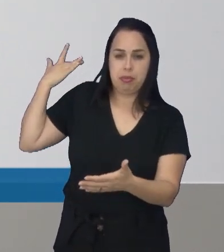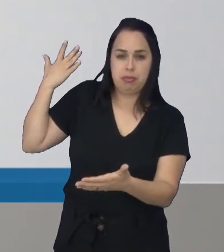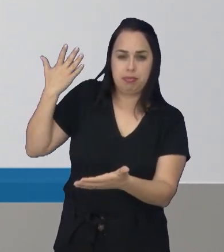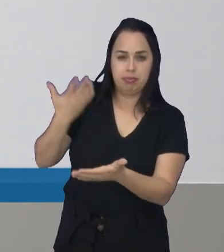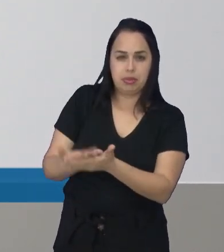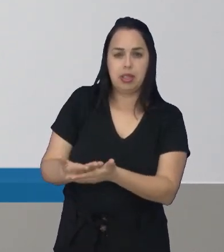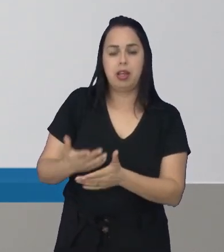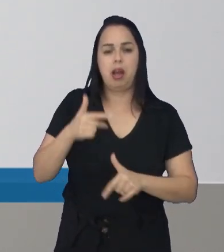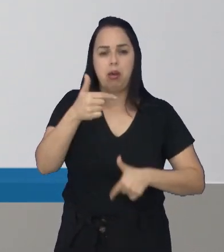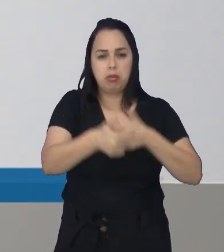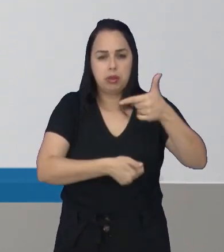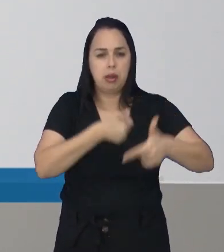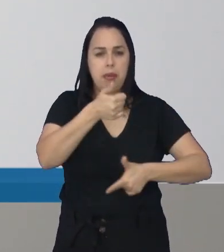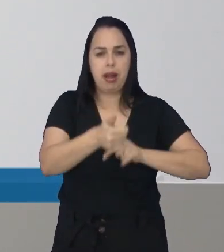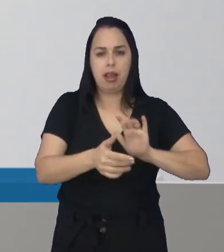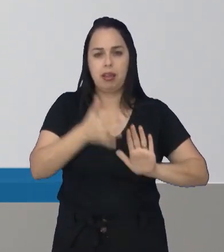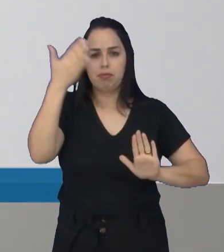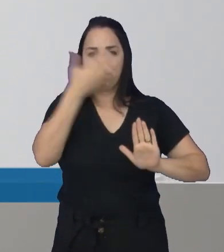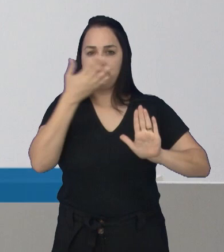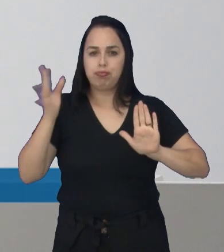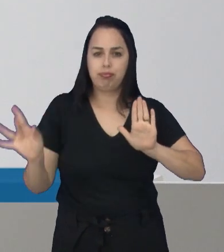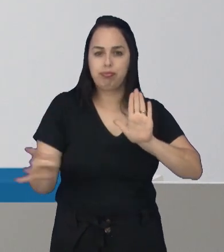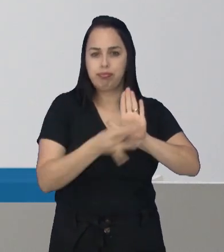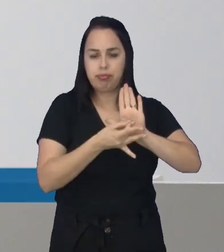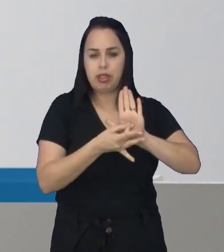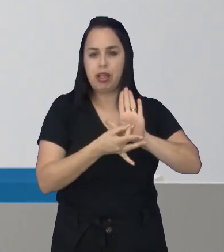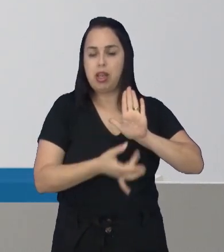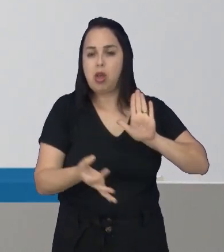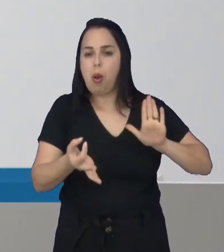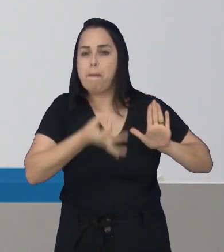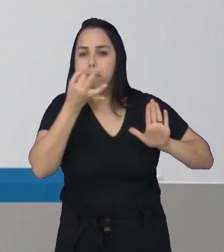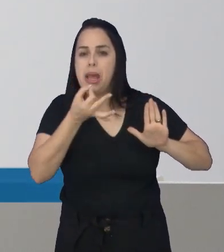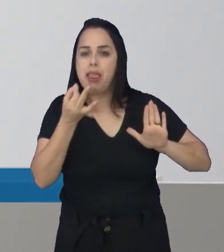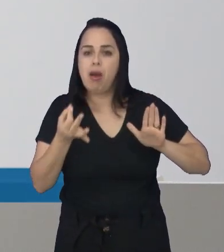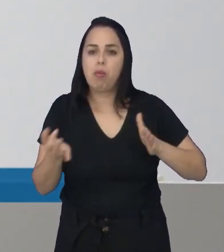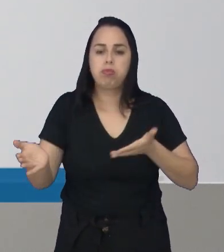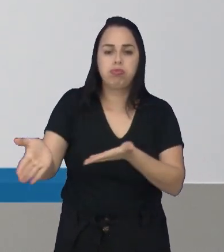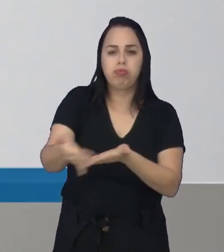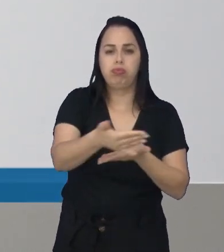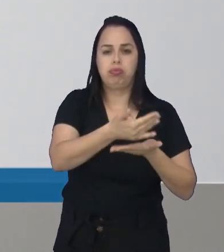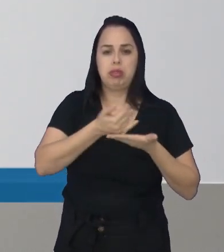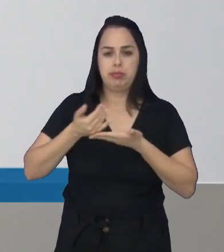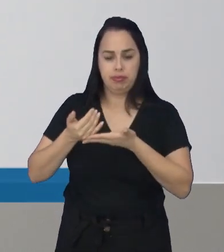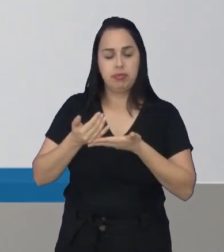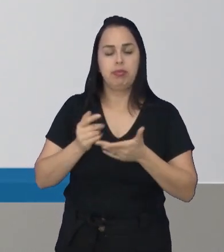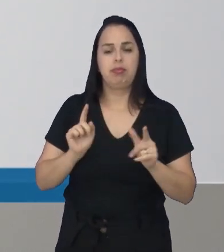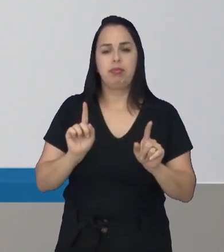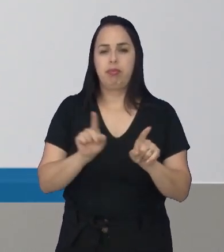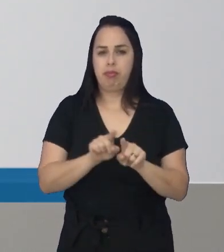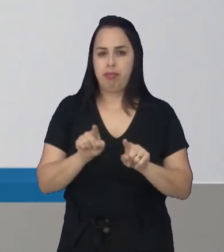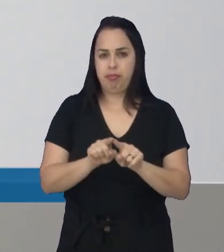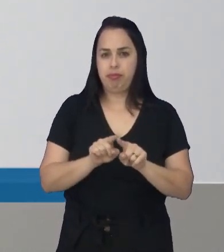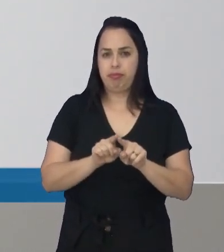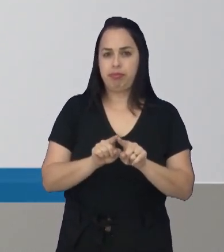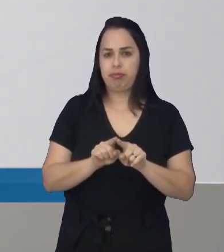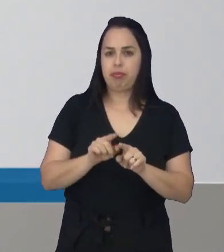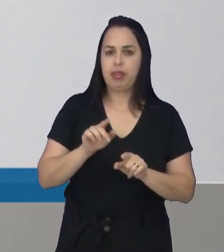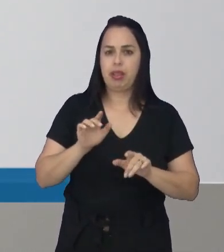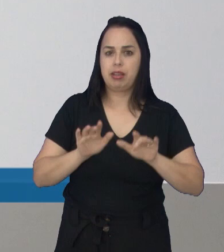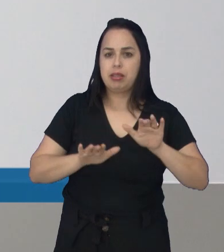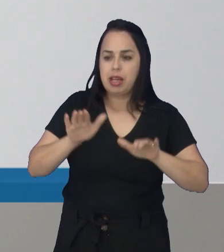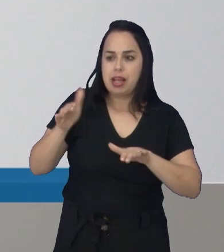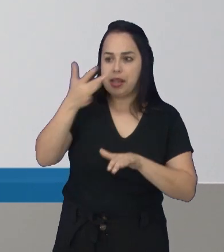transparente muito aberto muito participativo tivemos proporcionalmente mais